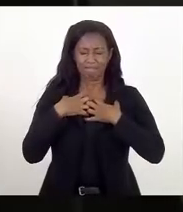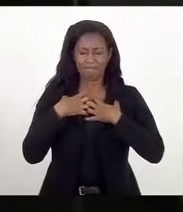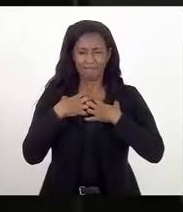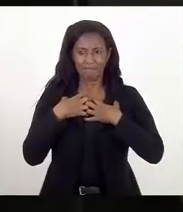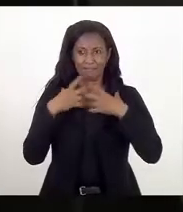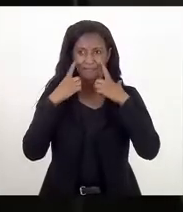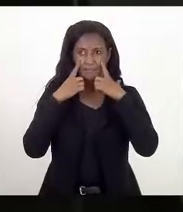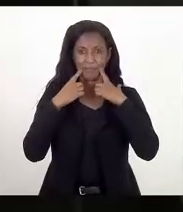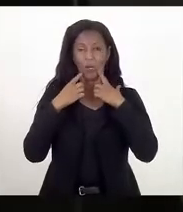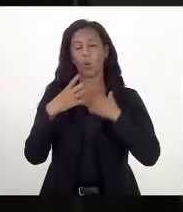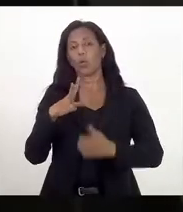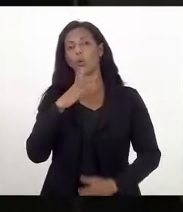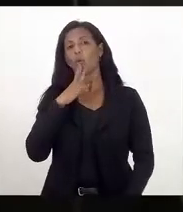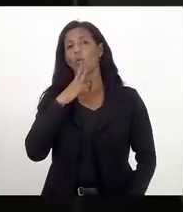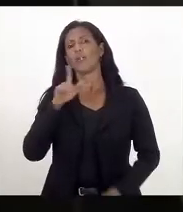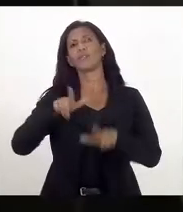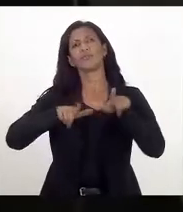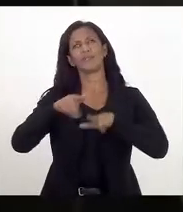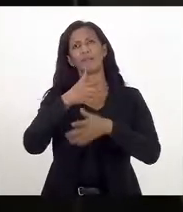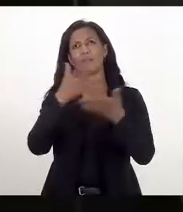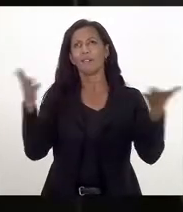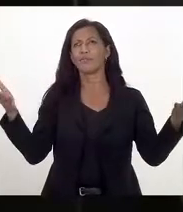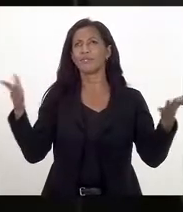conheço o trabalho da Defensoria.